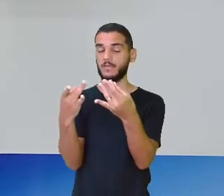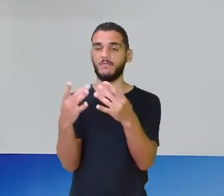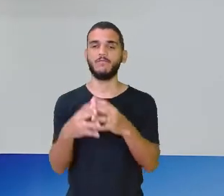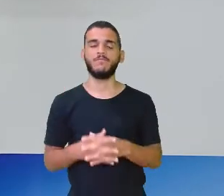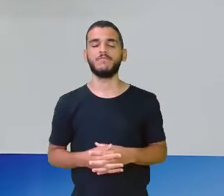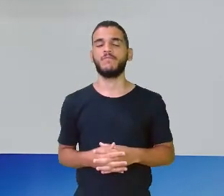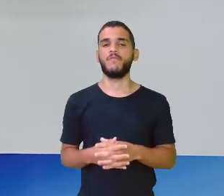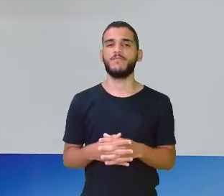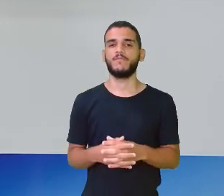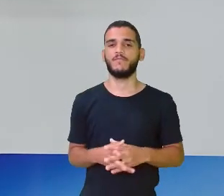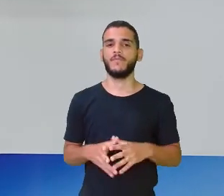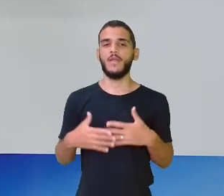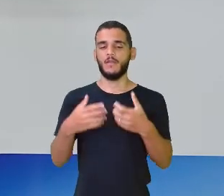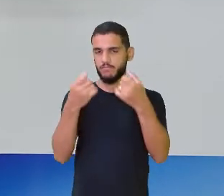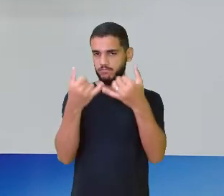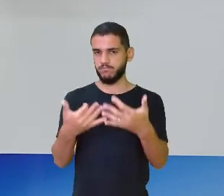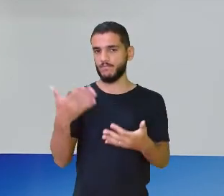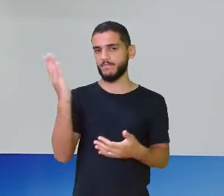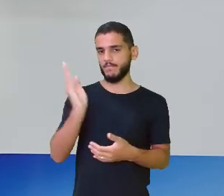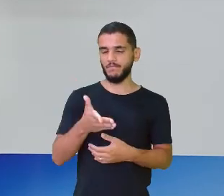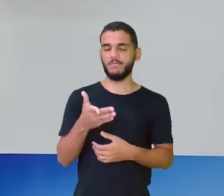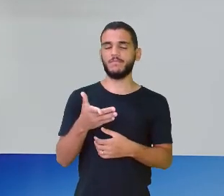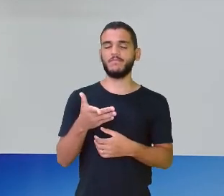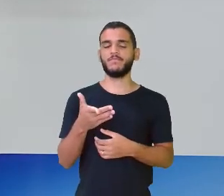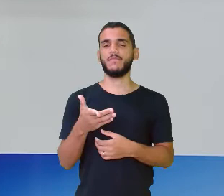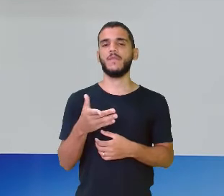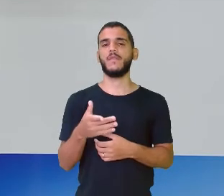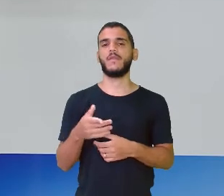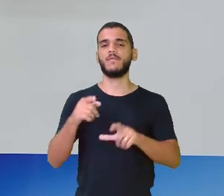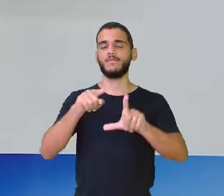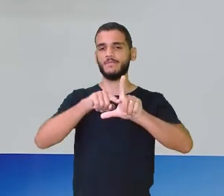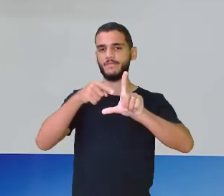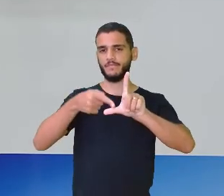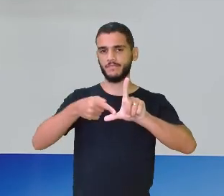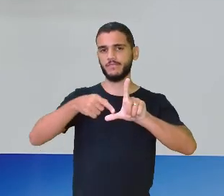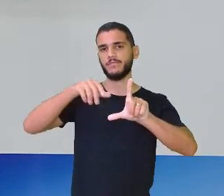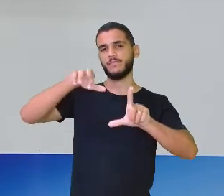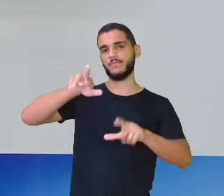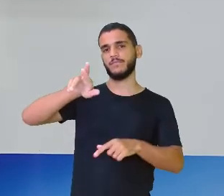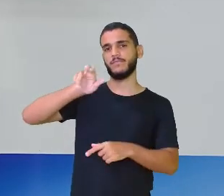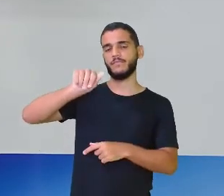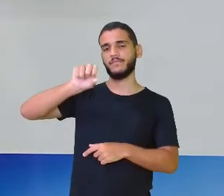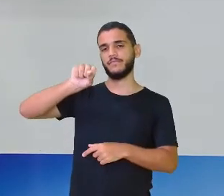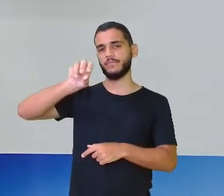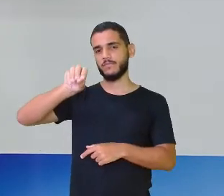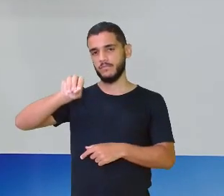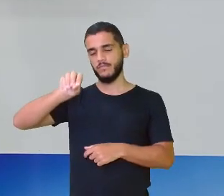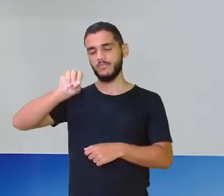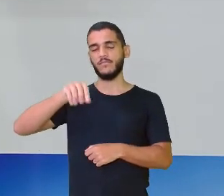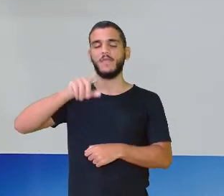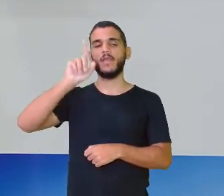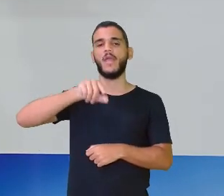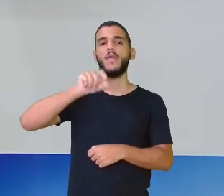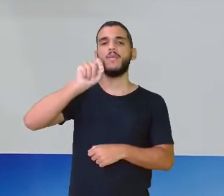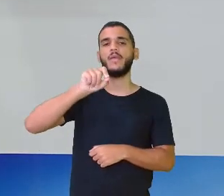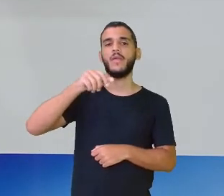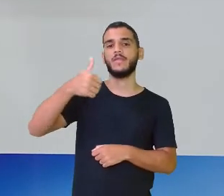ano. Eu tinha falado para vocês sobre os ângulos rasos, né? Ângulo raso é o